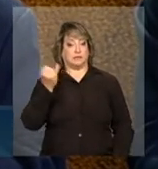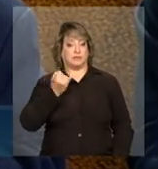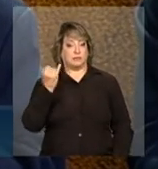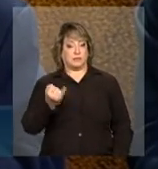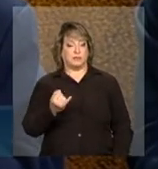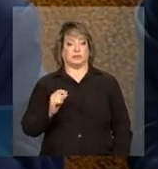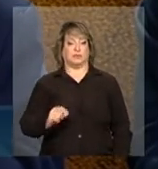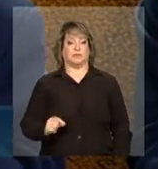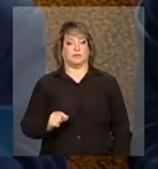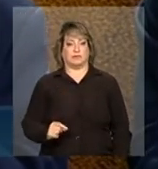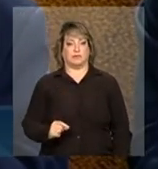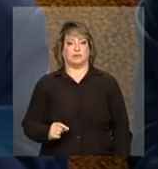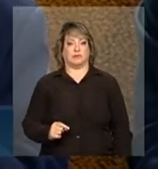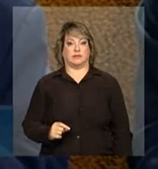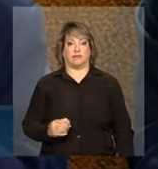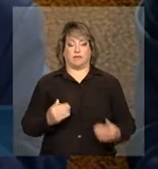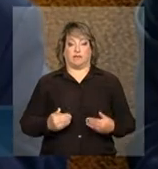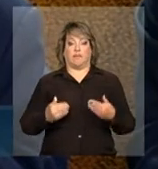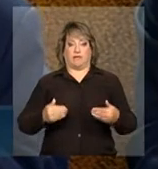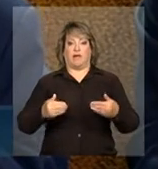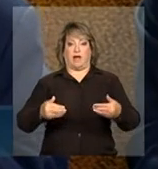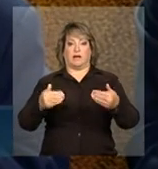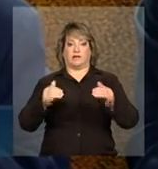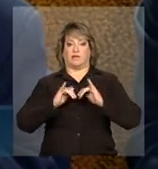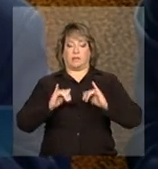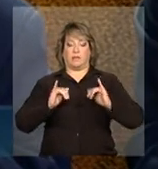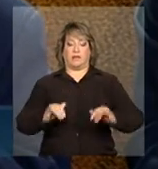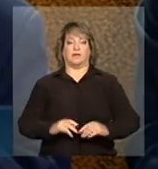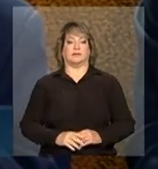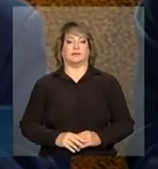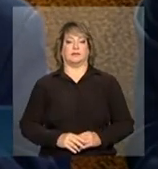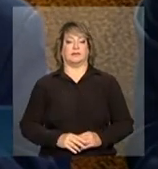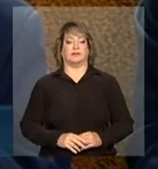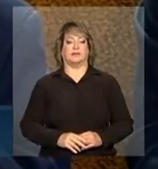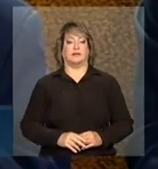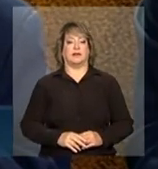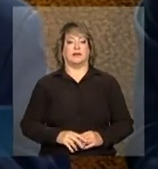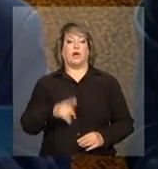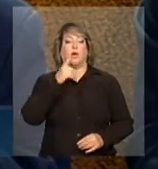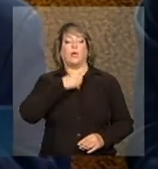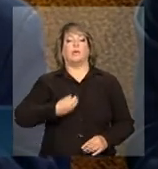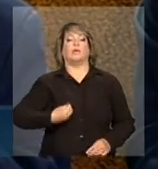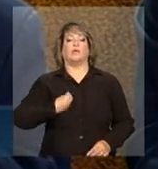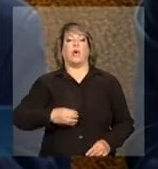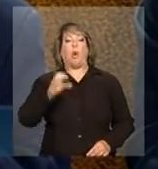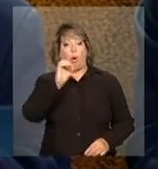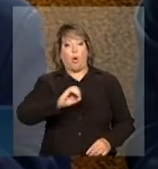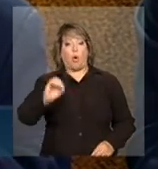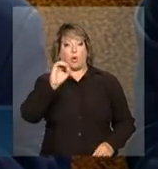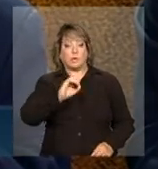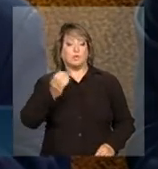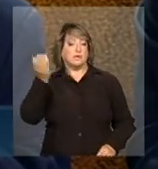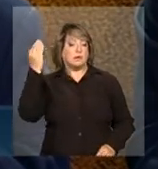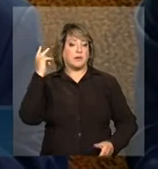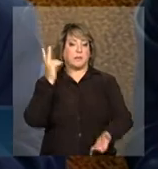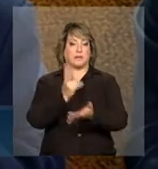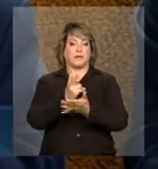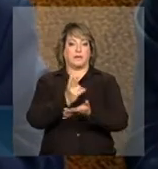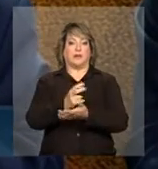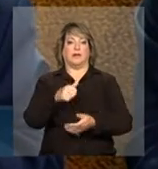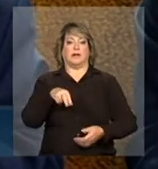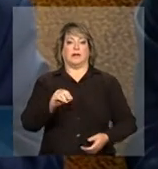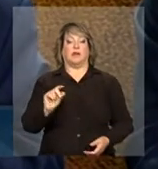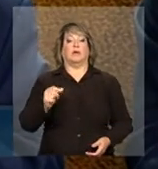dado importante de avanço também, foi a realização em outubro daquele mesmo ano do segundo